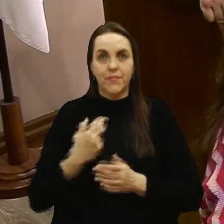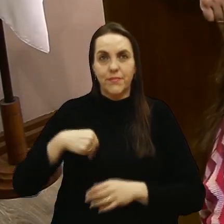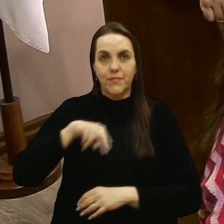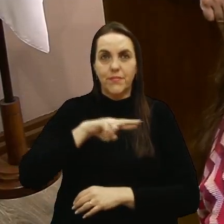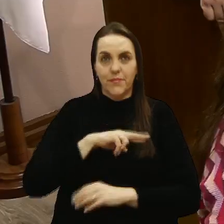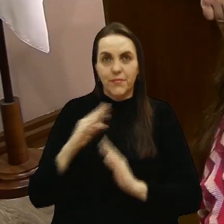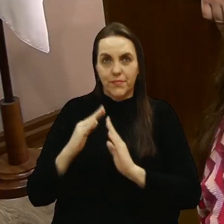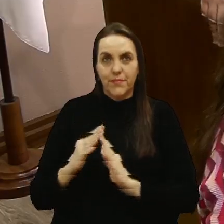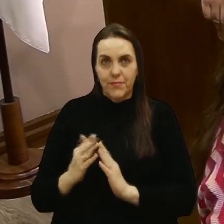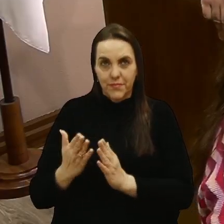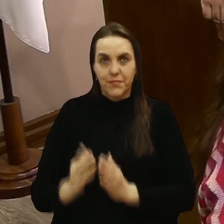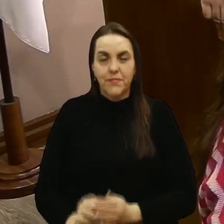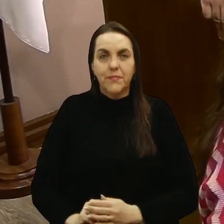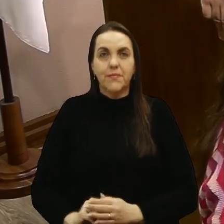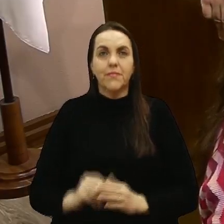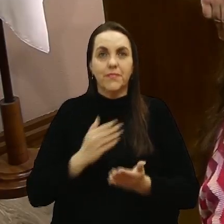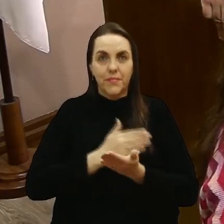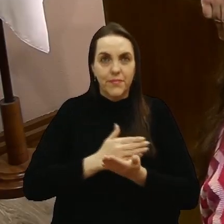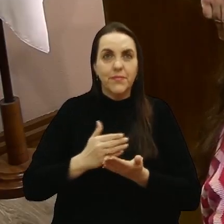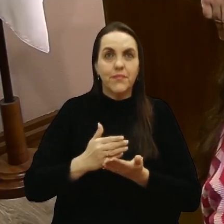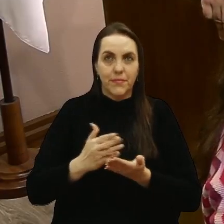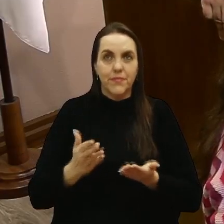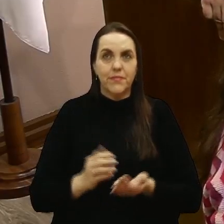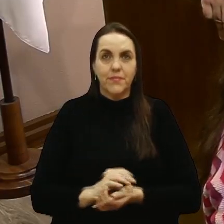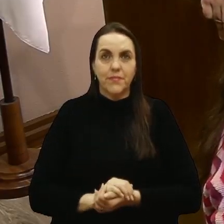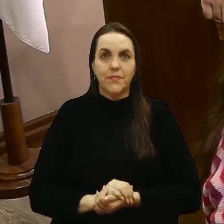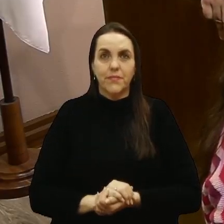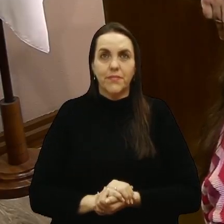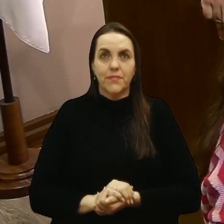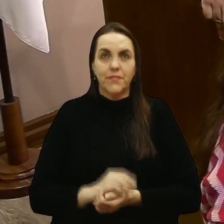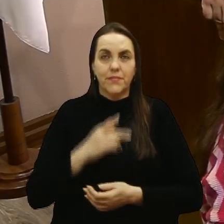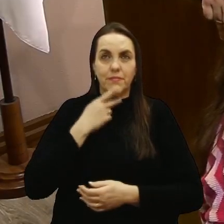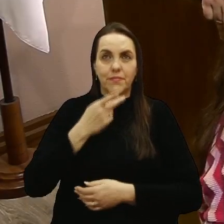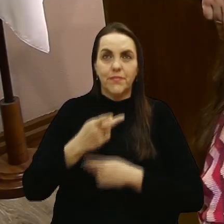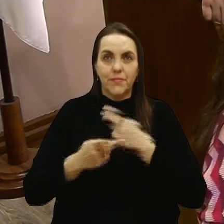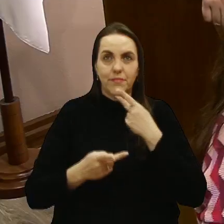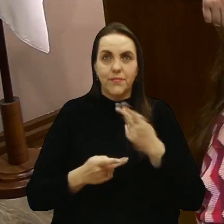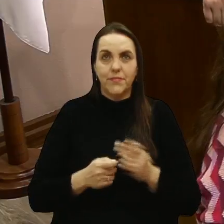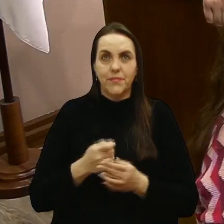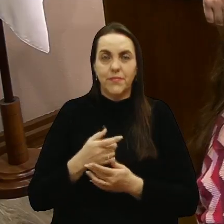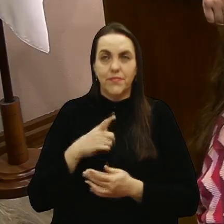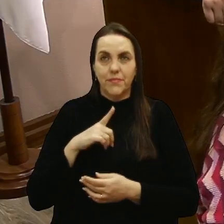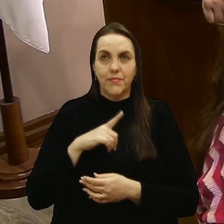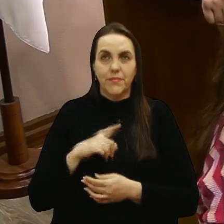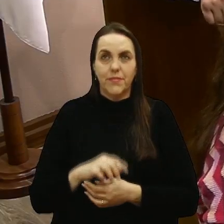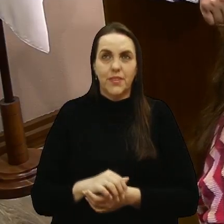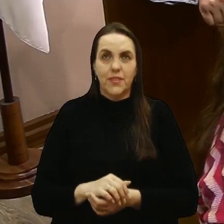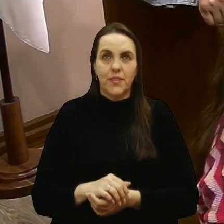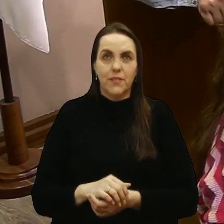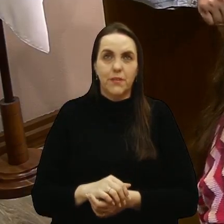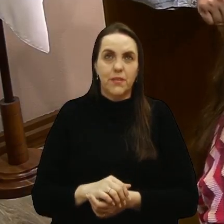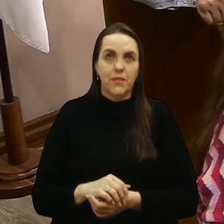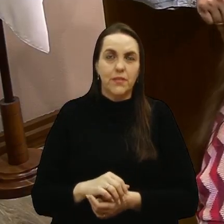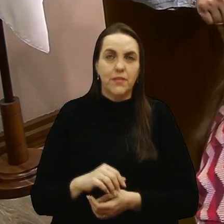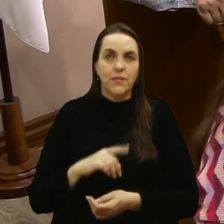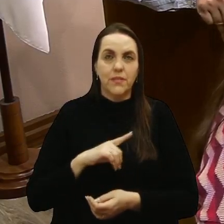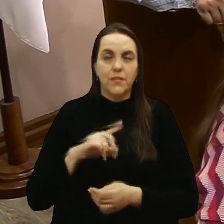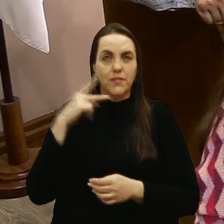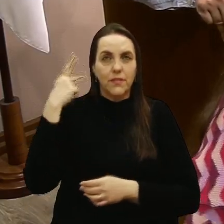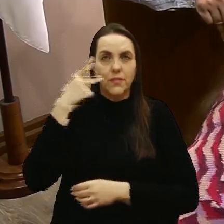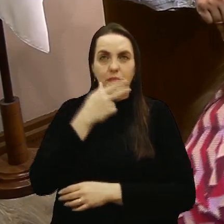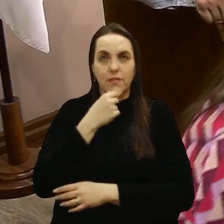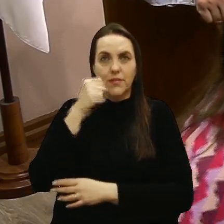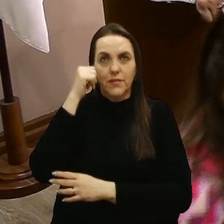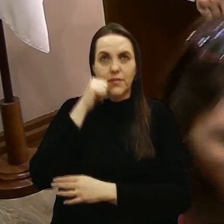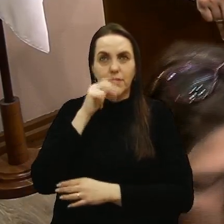nossa casa. Então, para iniciar essa minha fala, eu gostaria de pedir a todos os vereadores e vereadoras que ficassem de pé